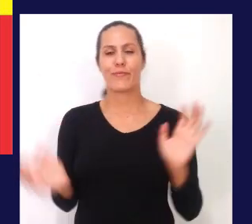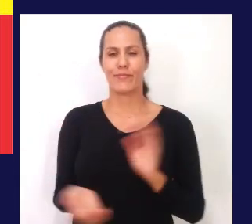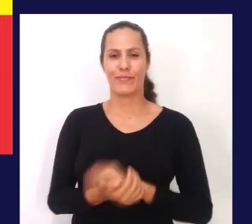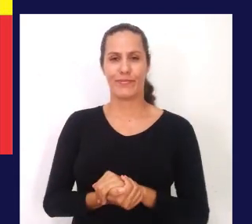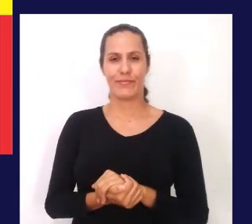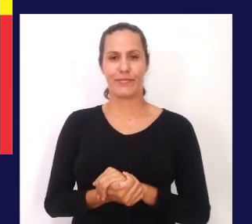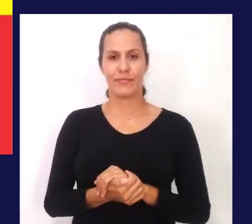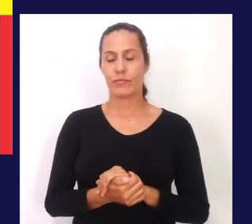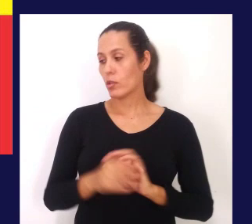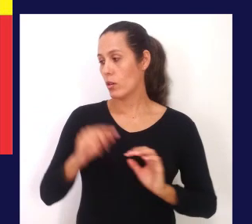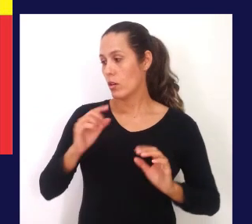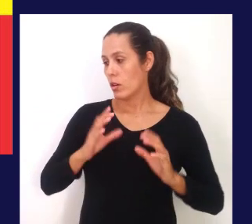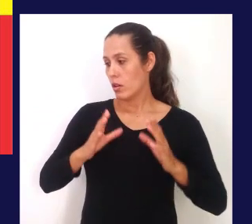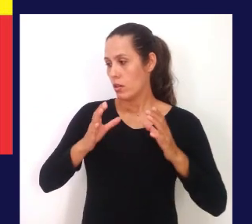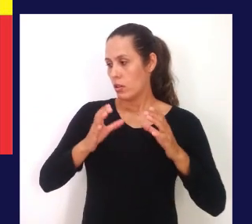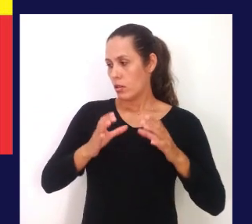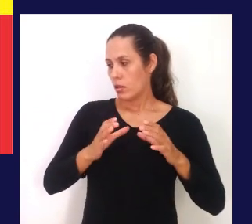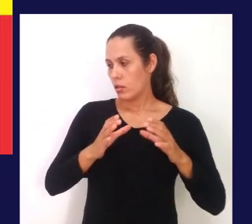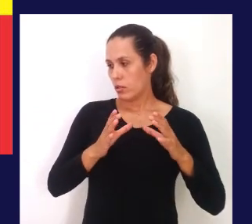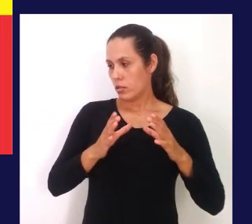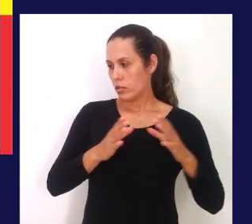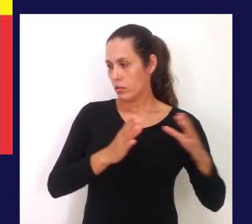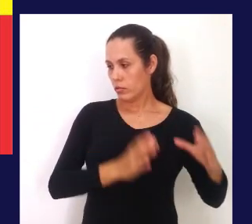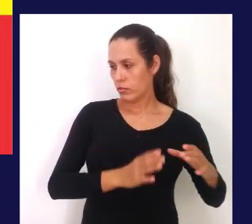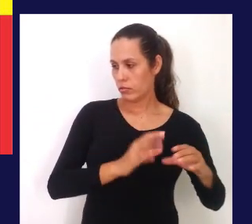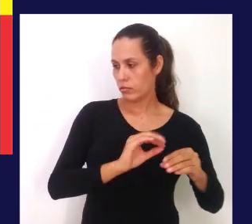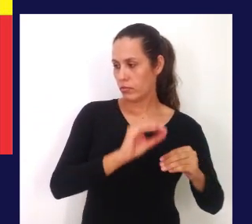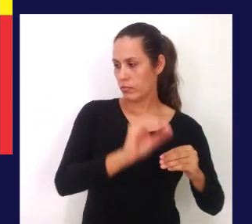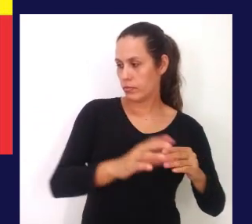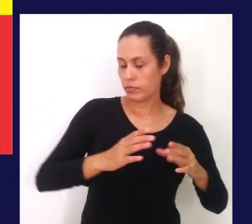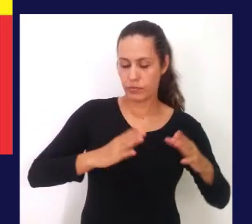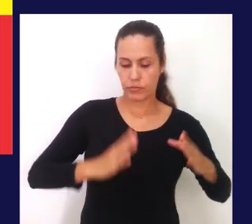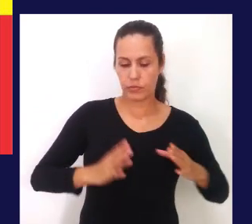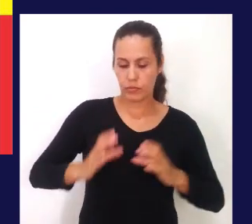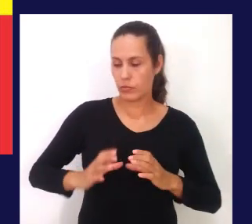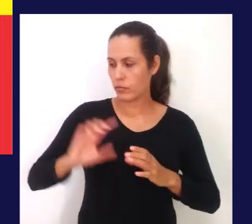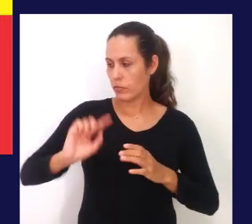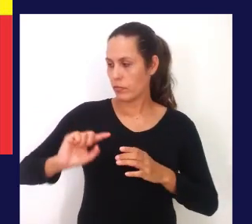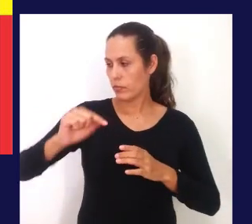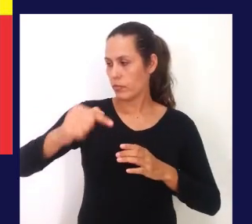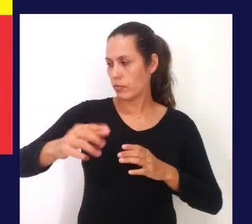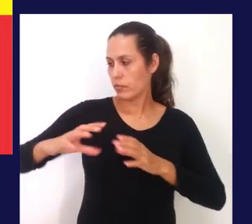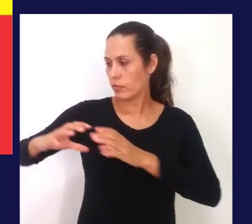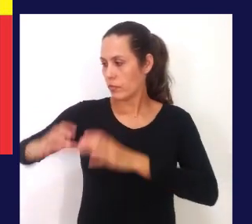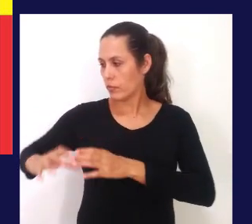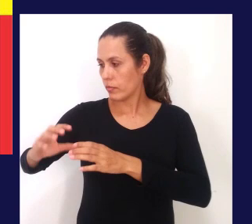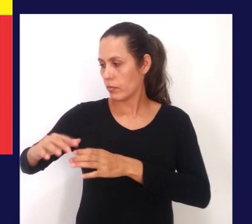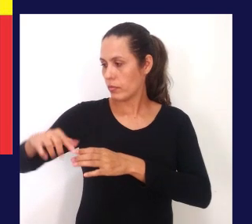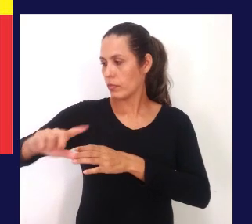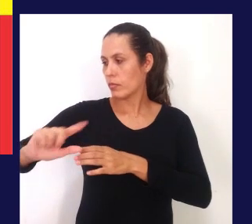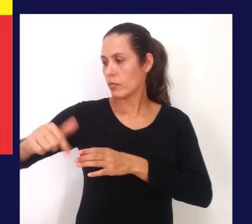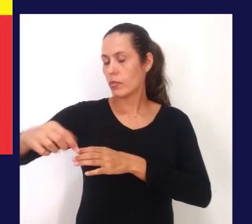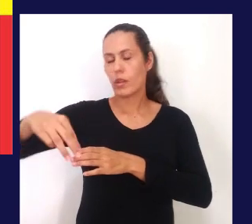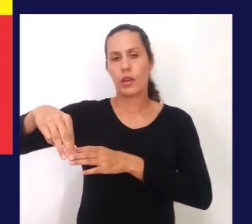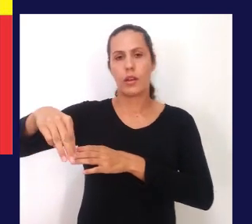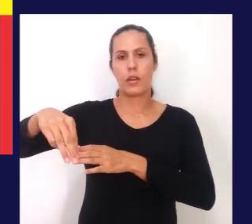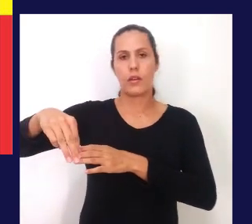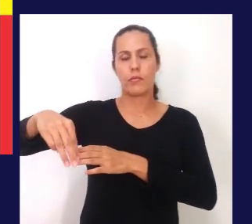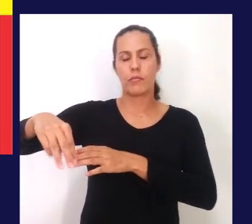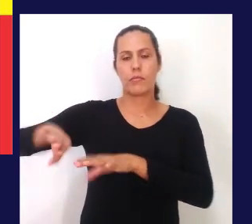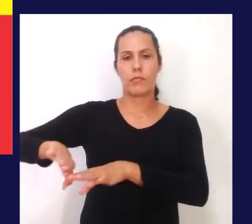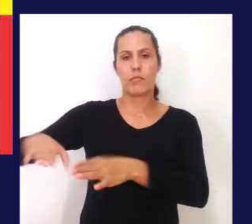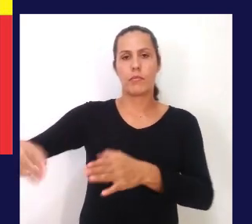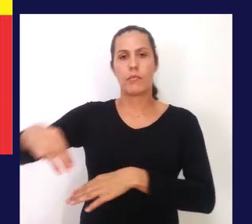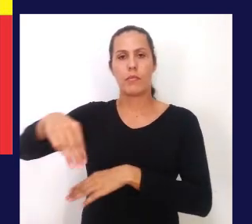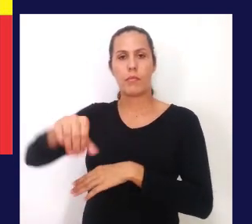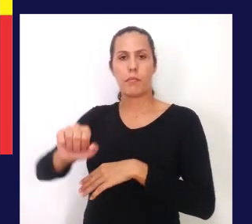rochas. Então, por essa imagem, fica bem claro aí a transformação. O granito na gneiss, o arenito